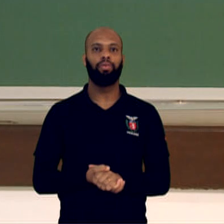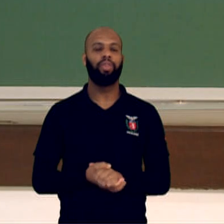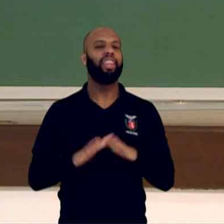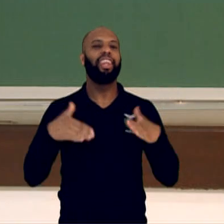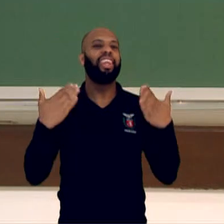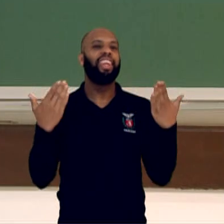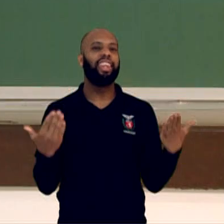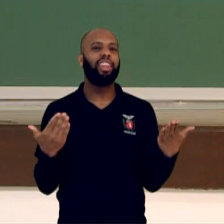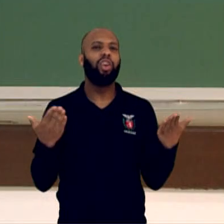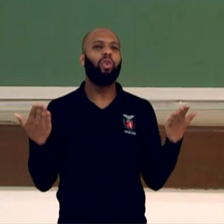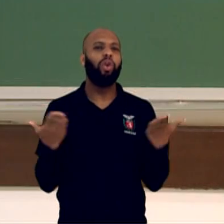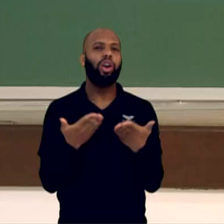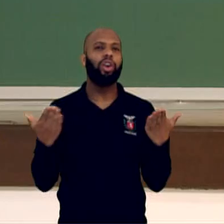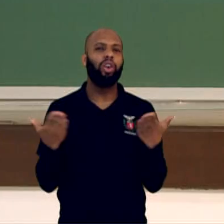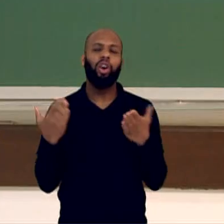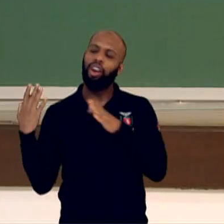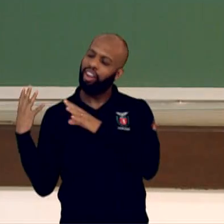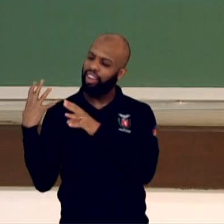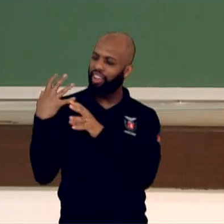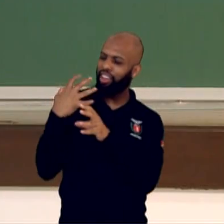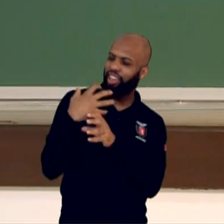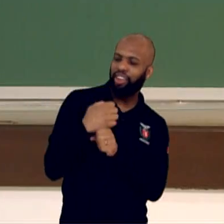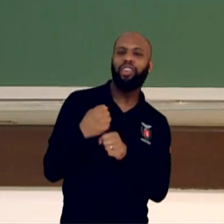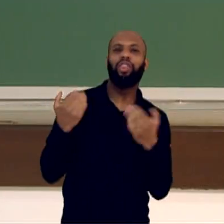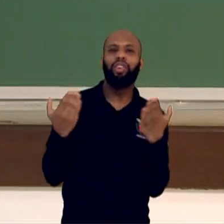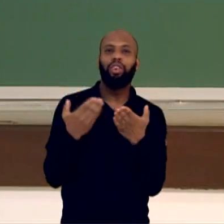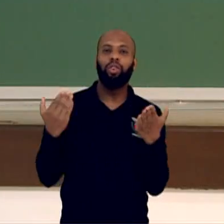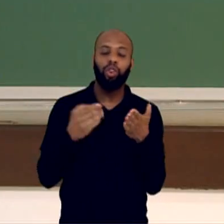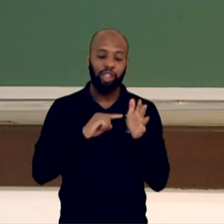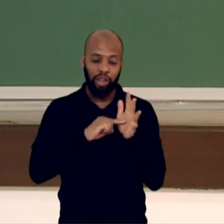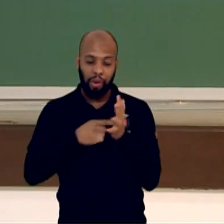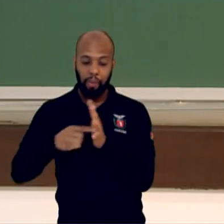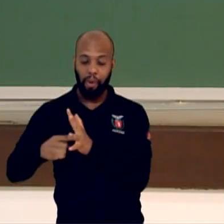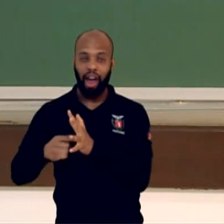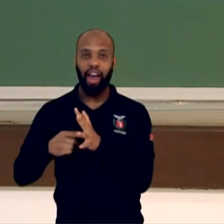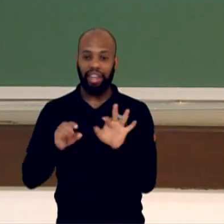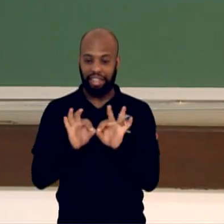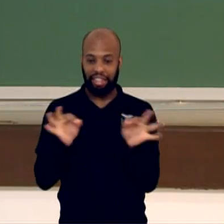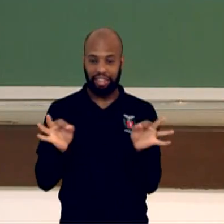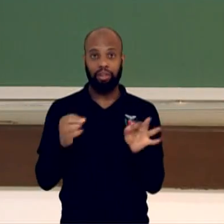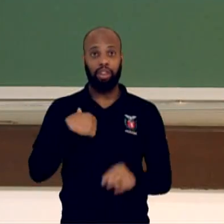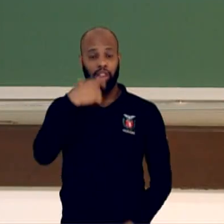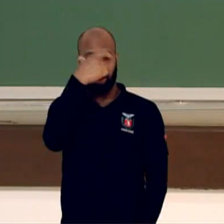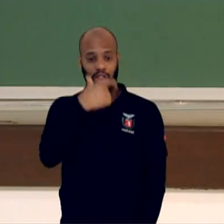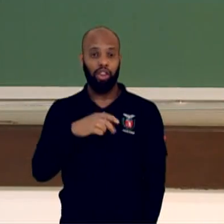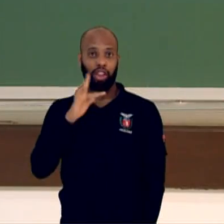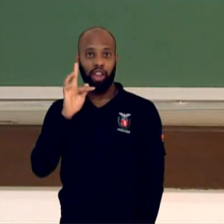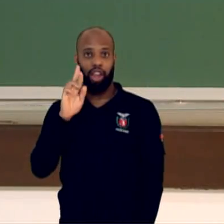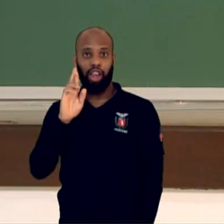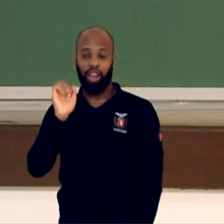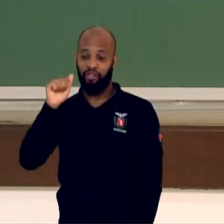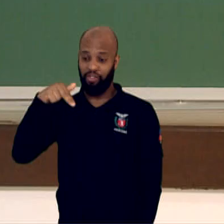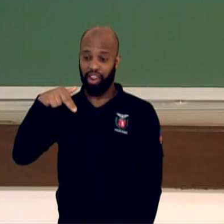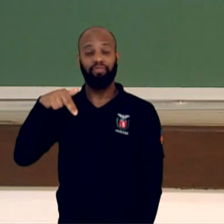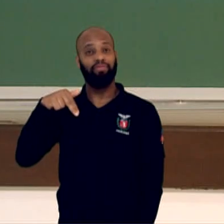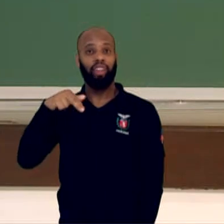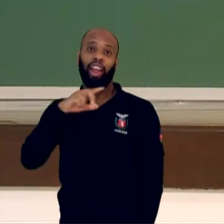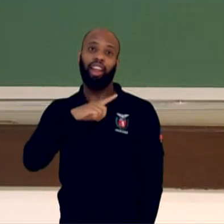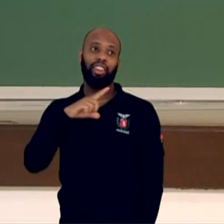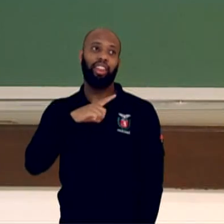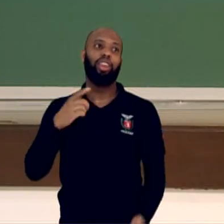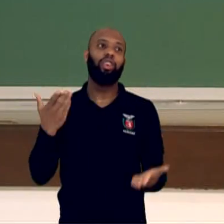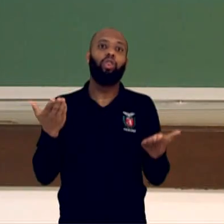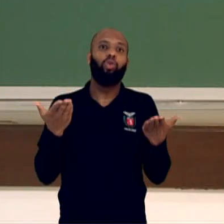E aí, gente, vamos então fazer uma retomada geral das máquinas simples? Eu sou então a professora Fran. A gente vai ter a nossa, né, uma